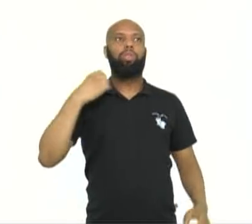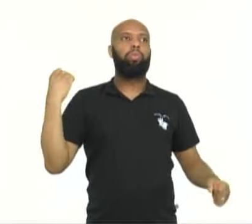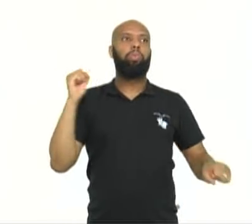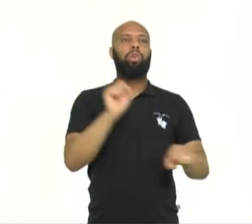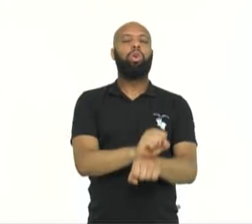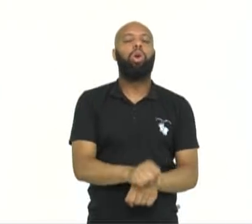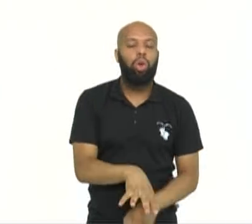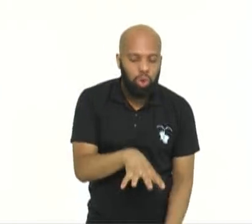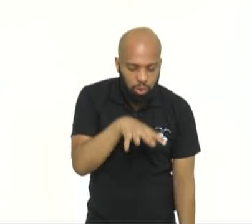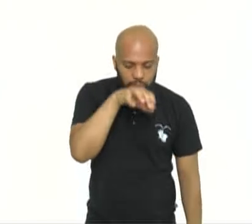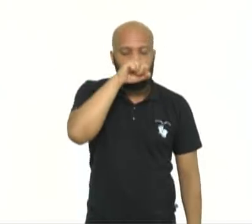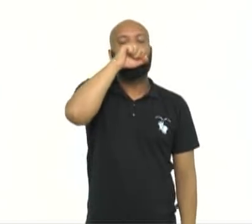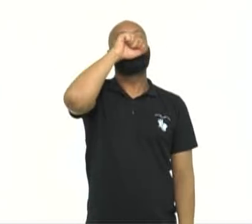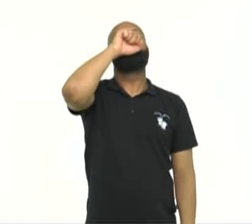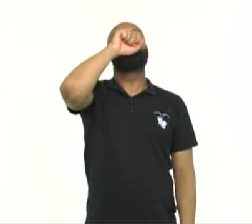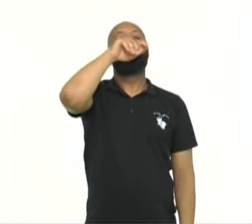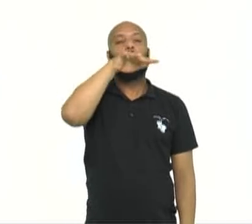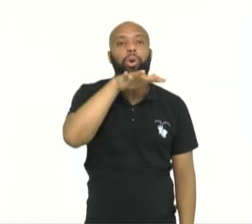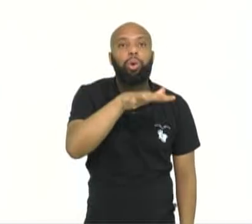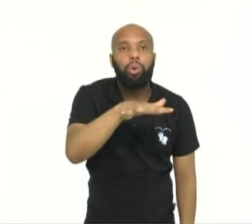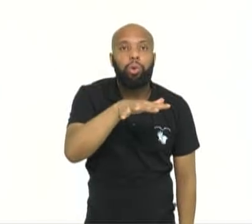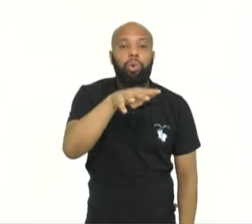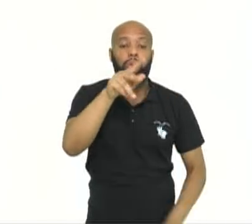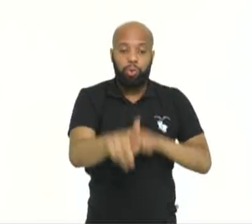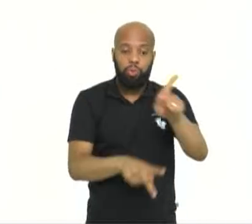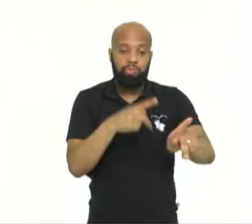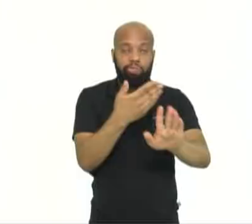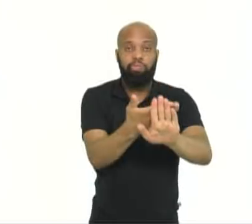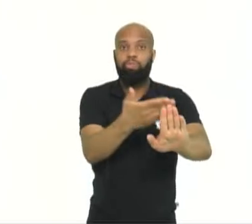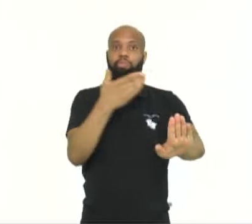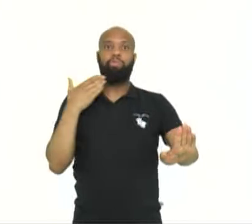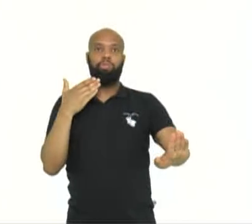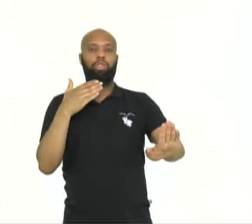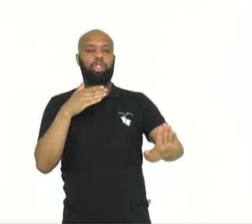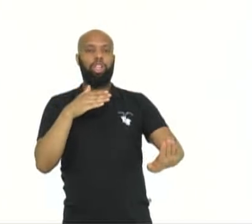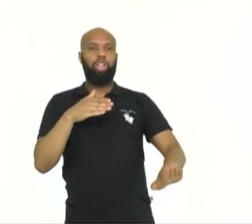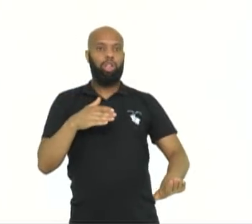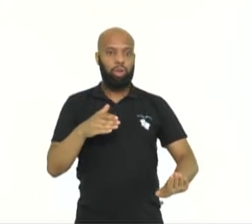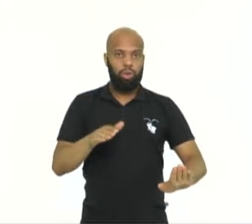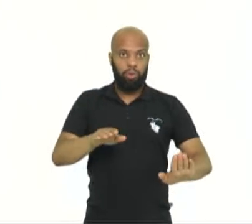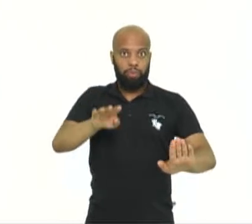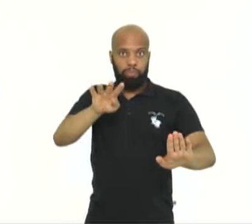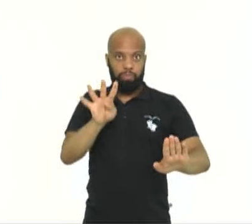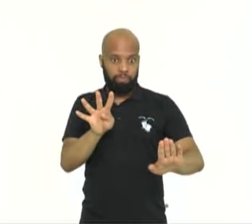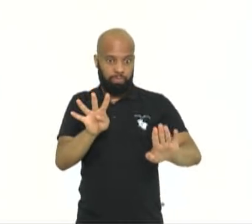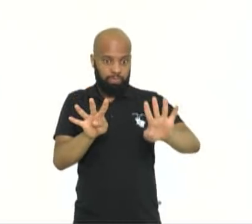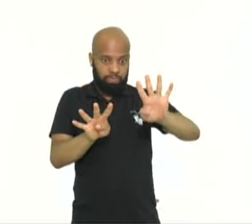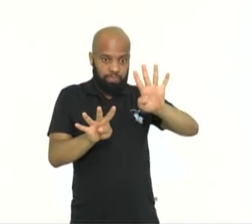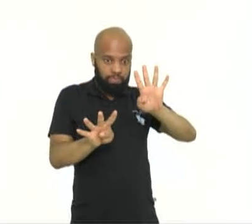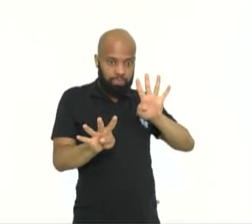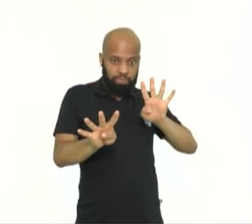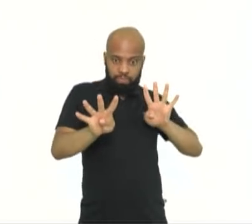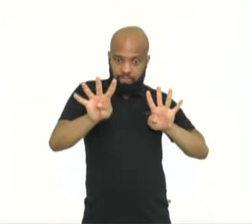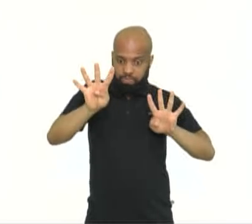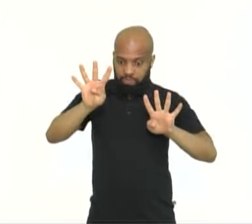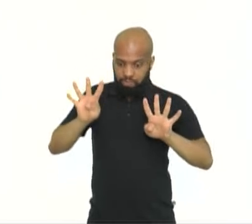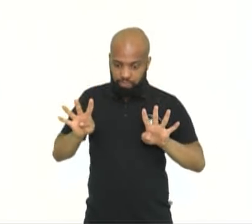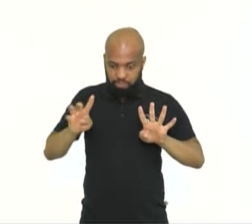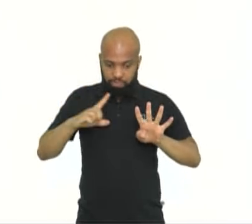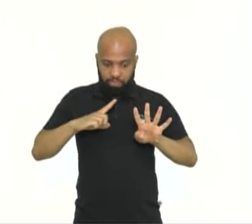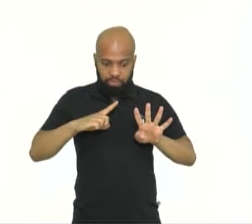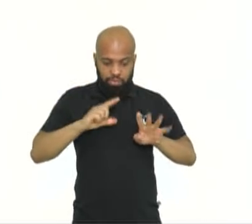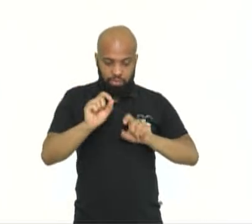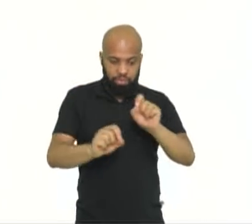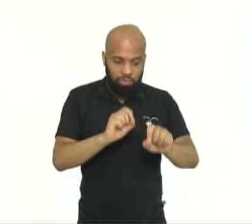para a respiração. O povo se afastou, resfolegante, e abriu-se uma clareira no meio